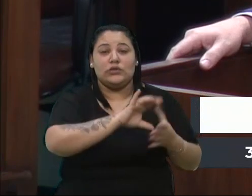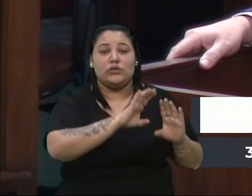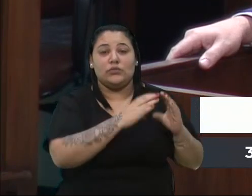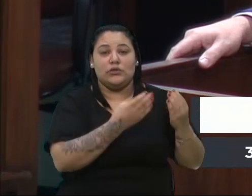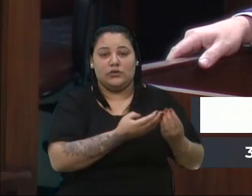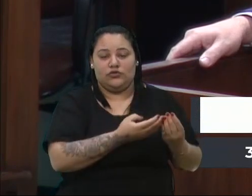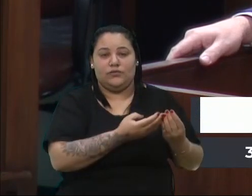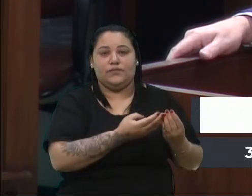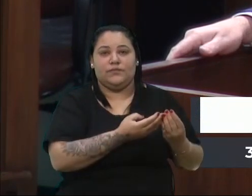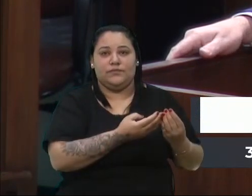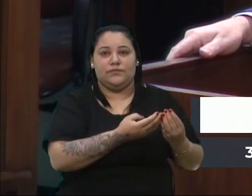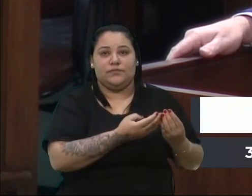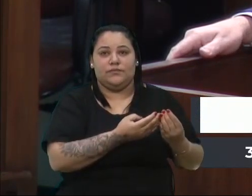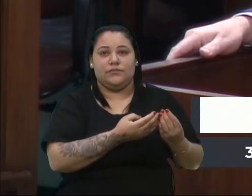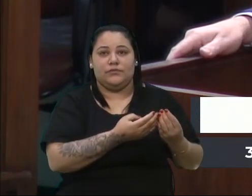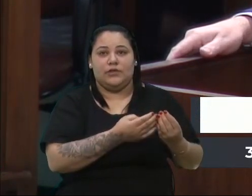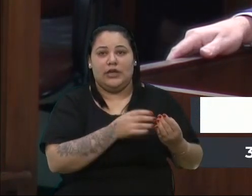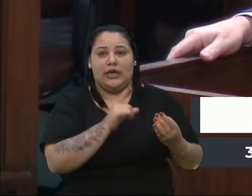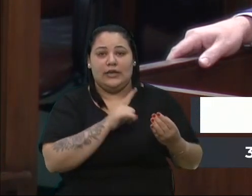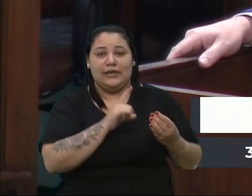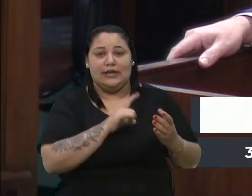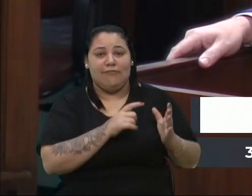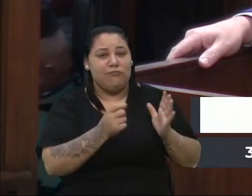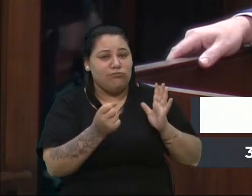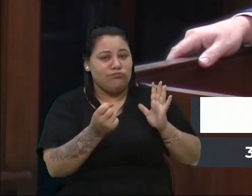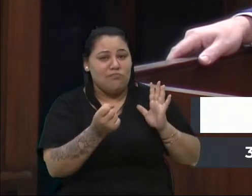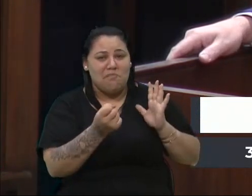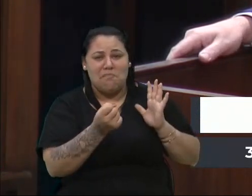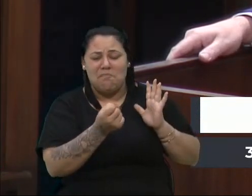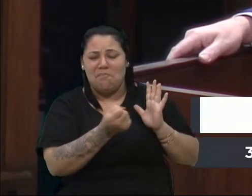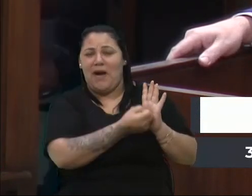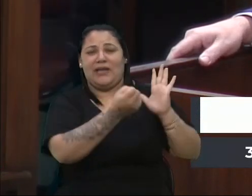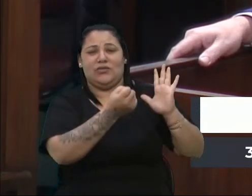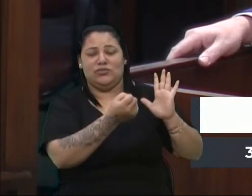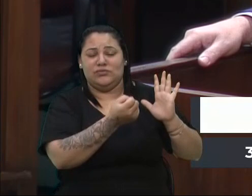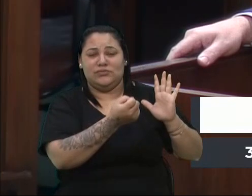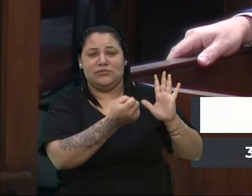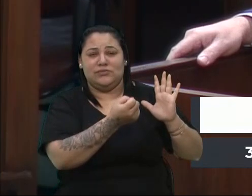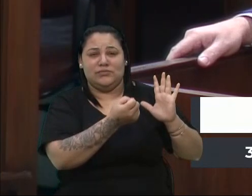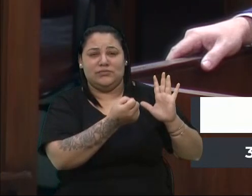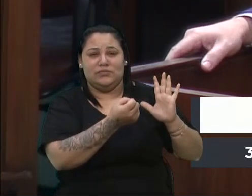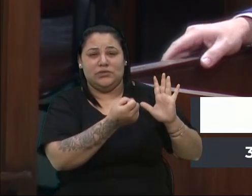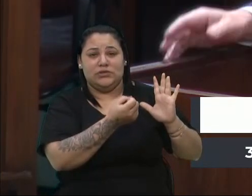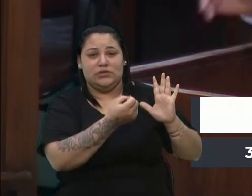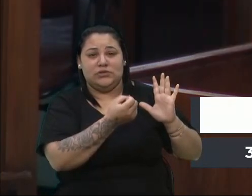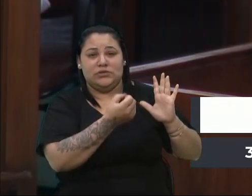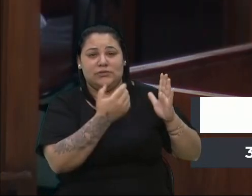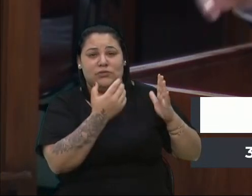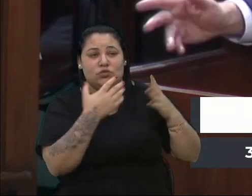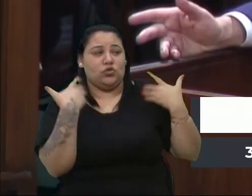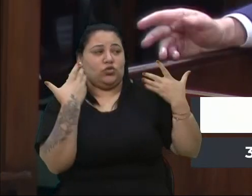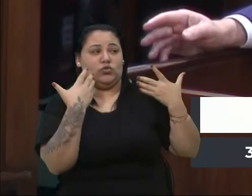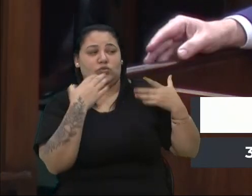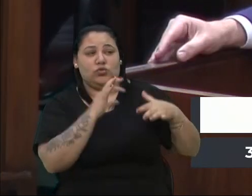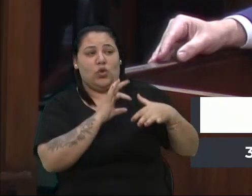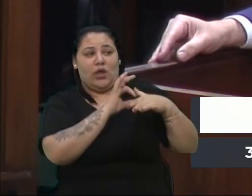Isso gerou uma comoção, vamos dizer assim, nos líderes comunitários, uma vez